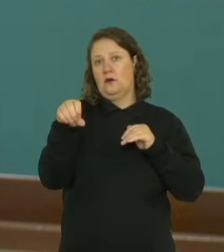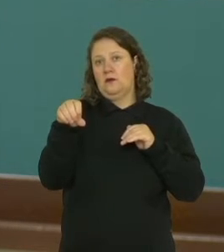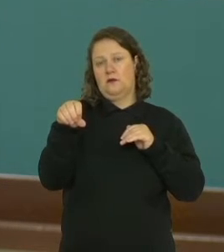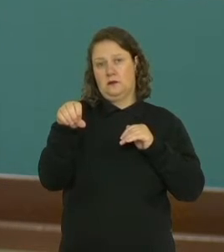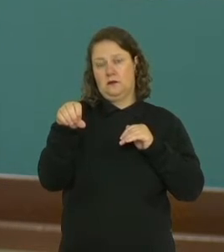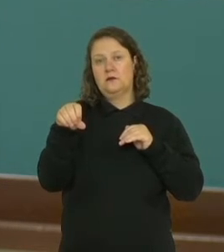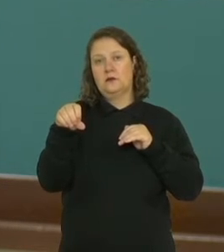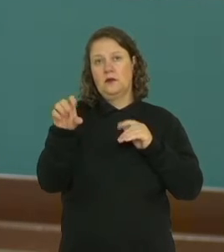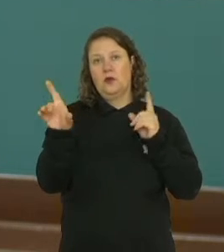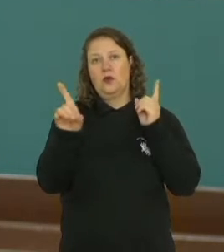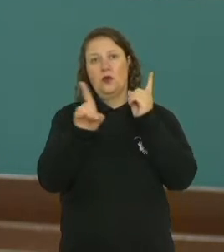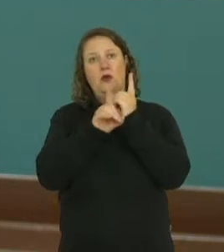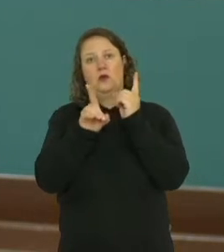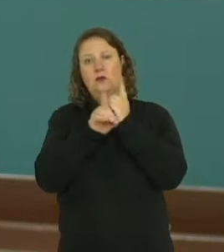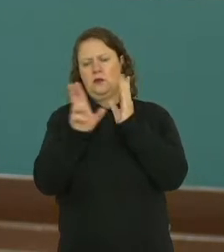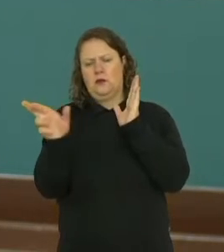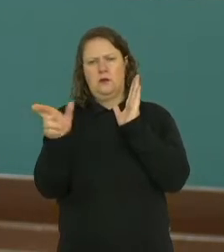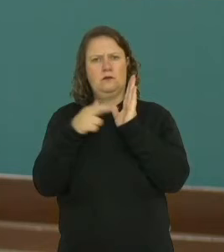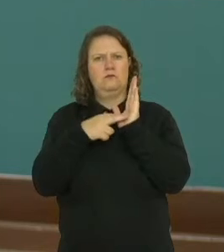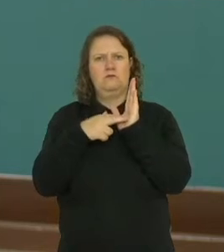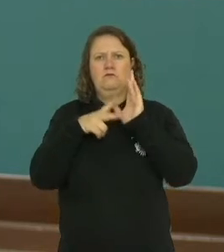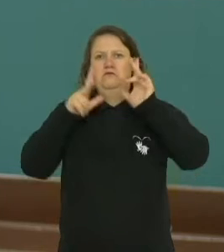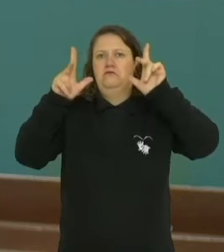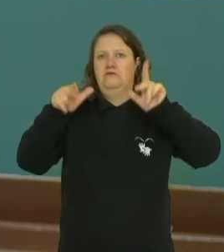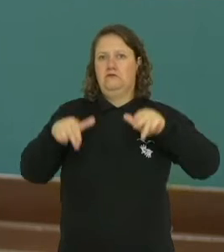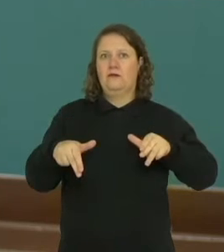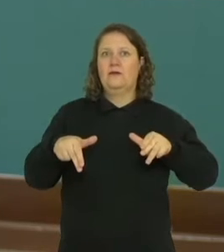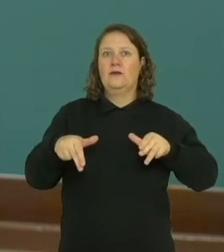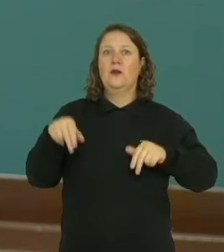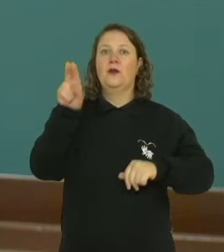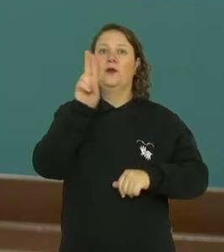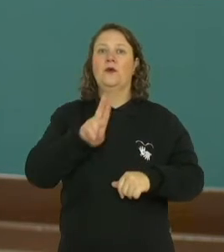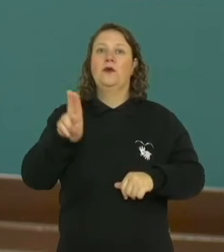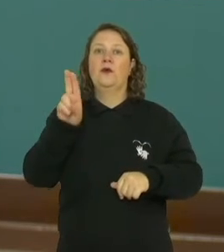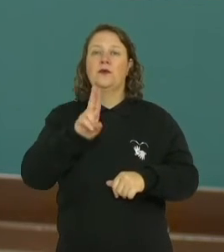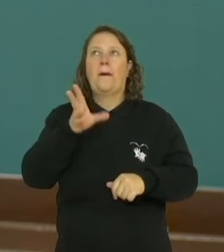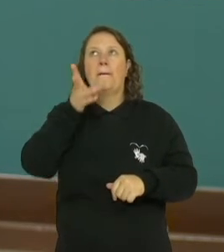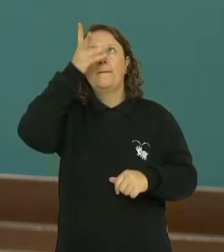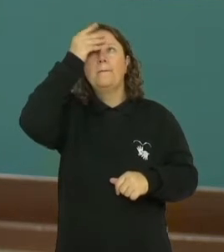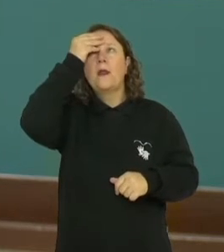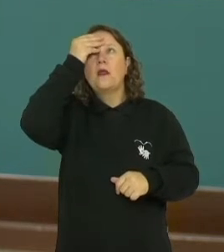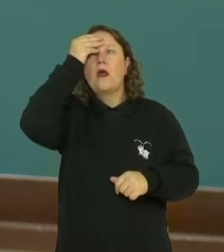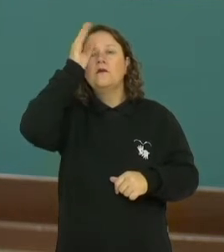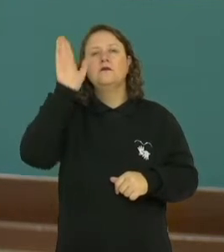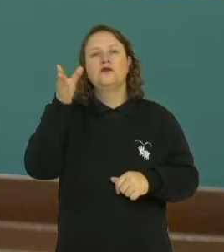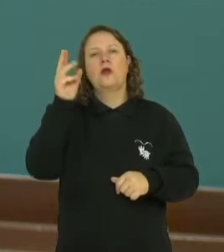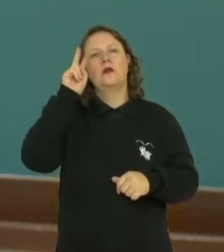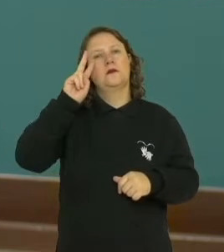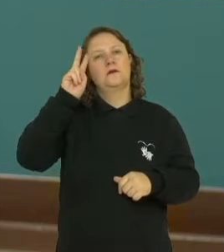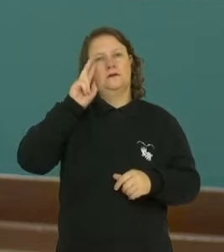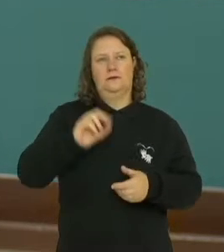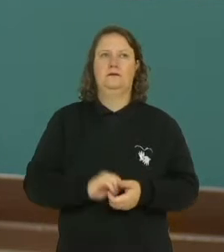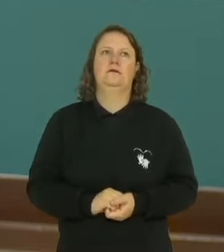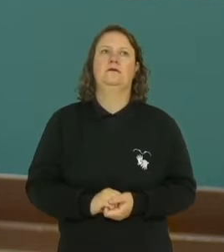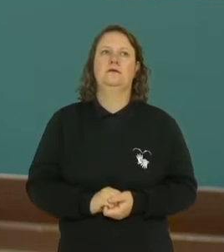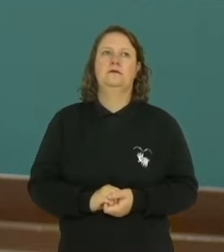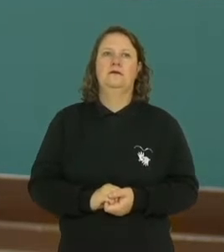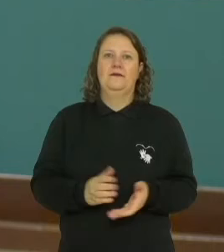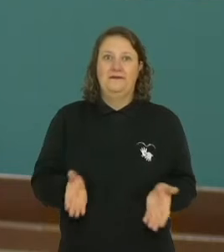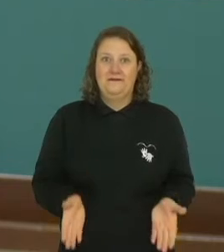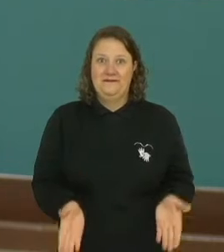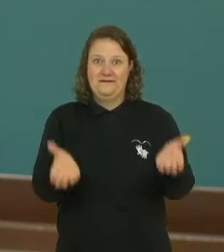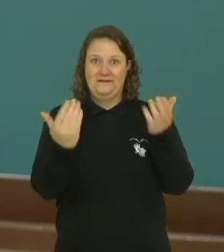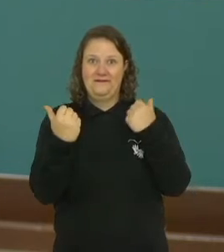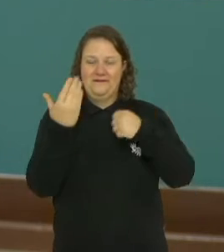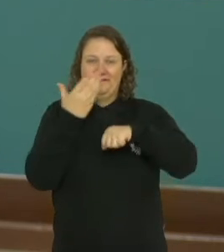Então, encontramos o mesmo resultado, né, usando um cálculo mental de outra forma. Vamos